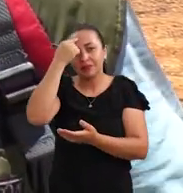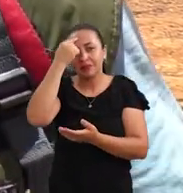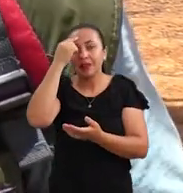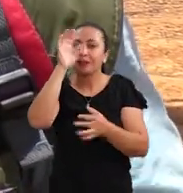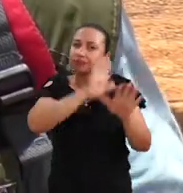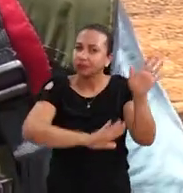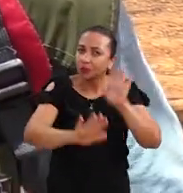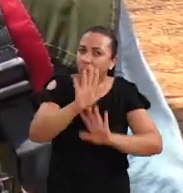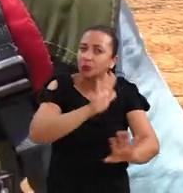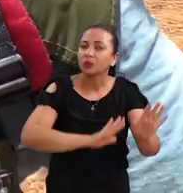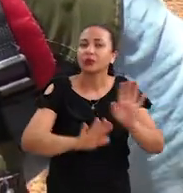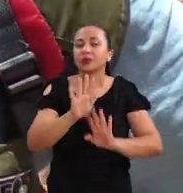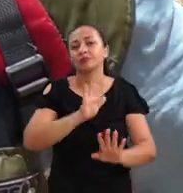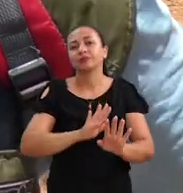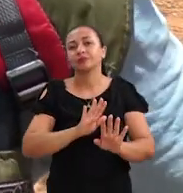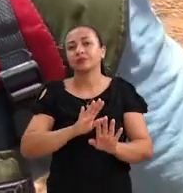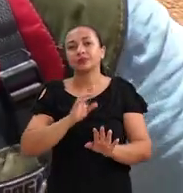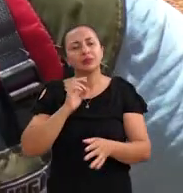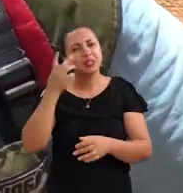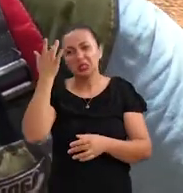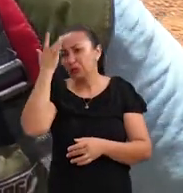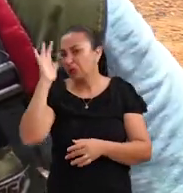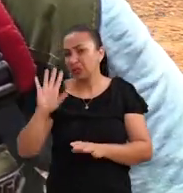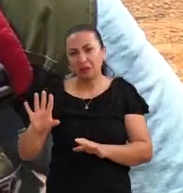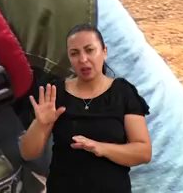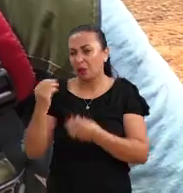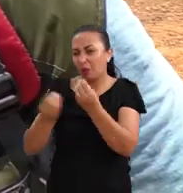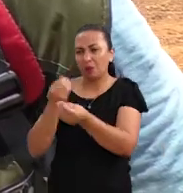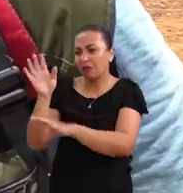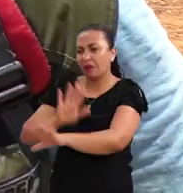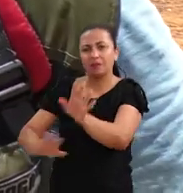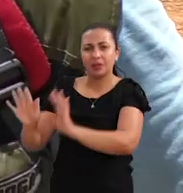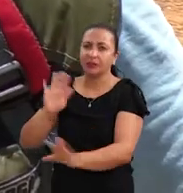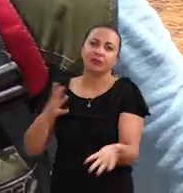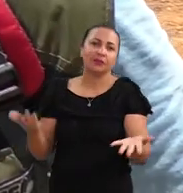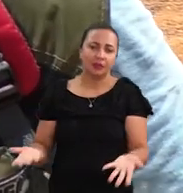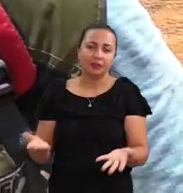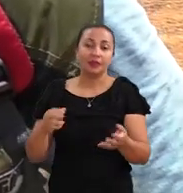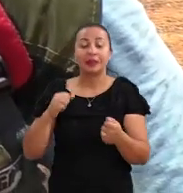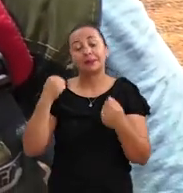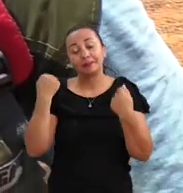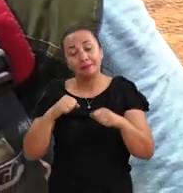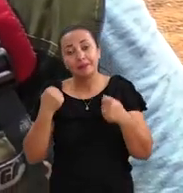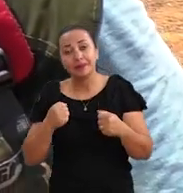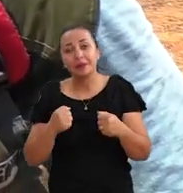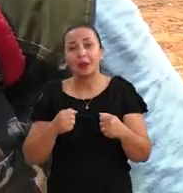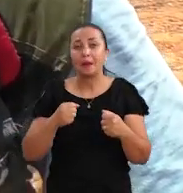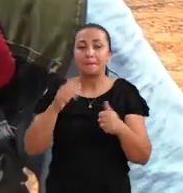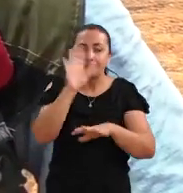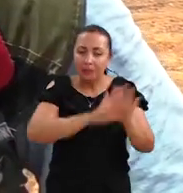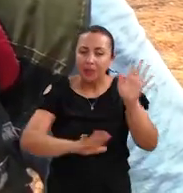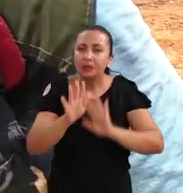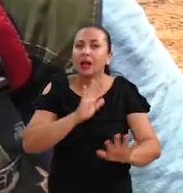em preservar, em conservar, né? Conservar e preservar sem saber o que tem é muito arriscado. Então a gente